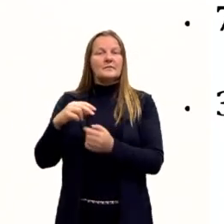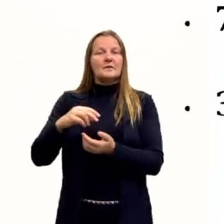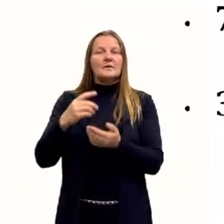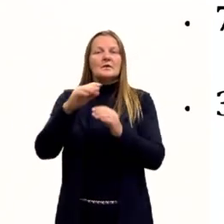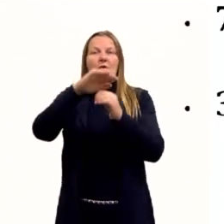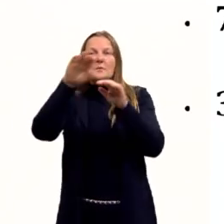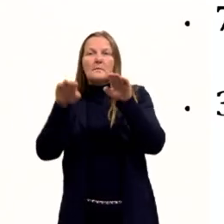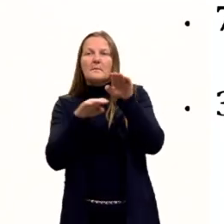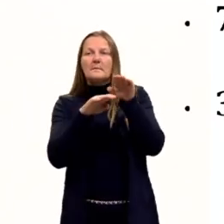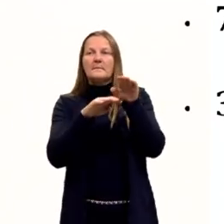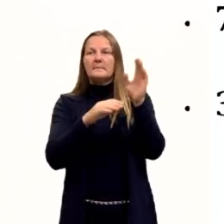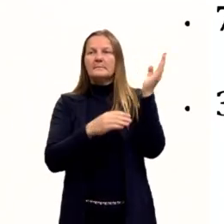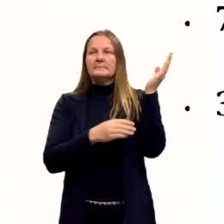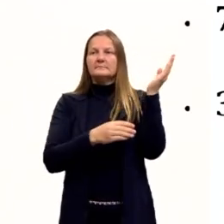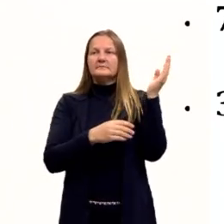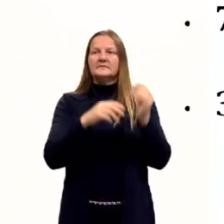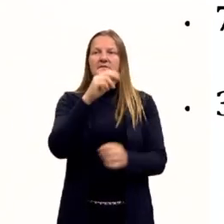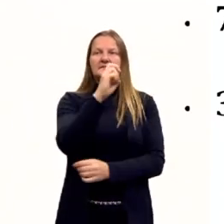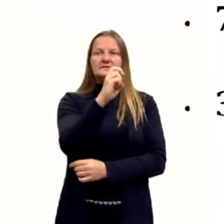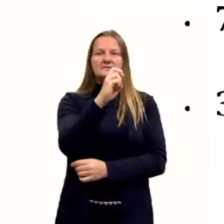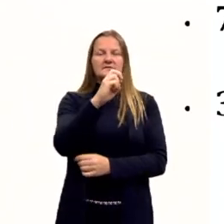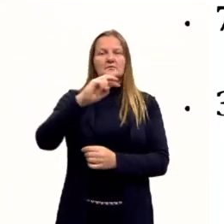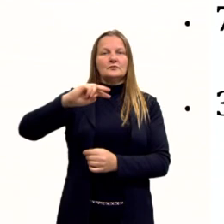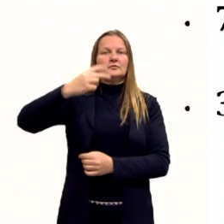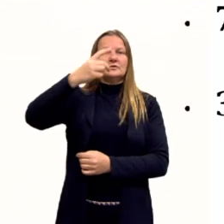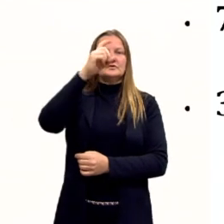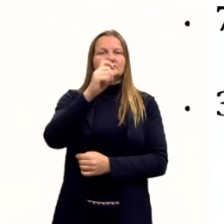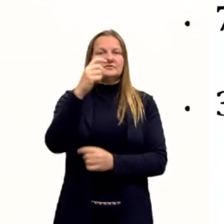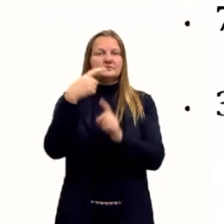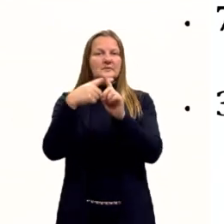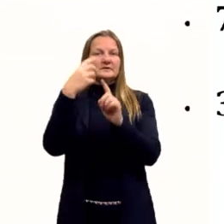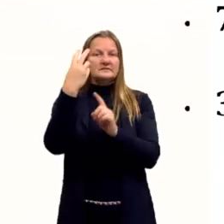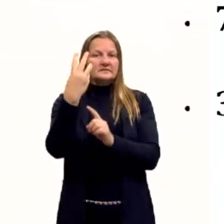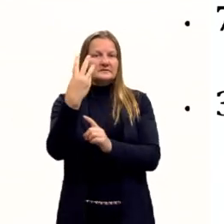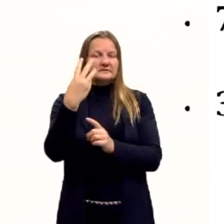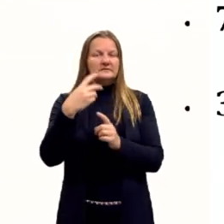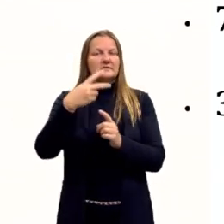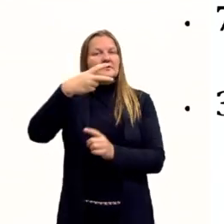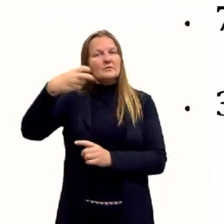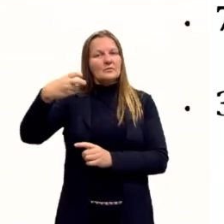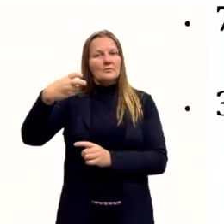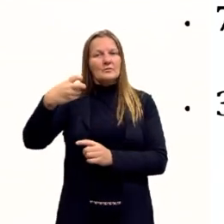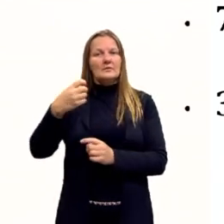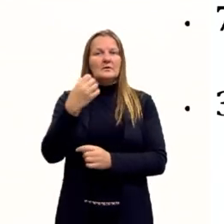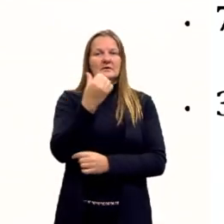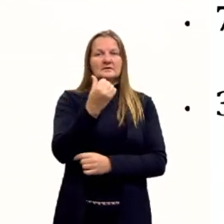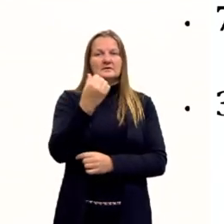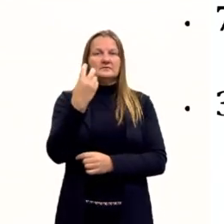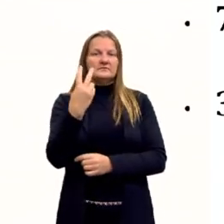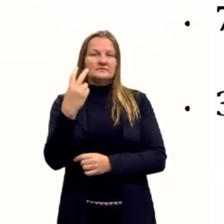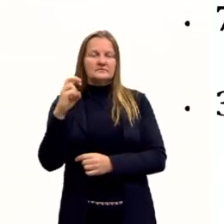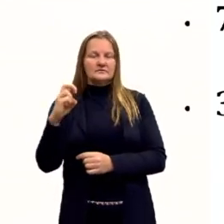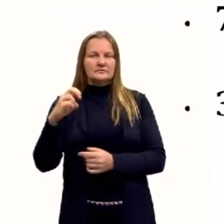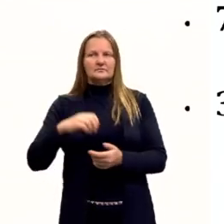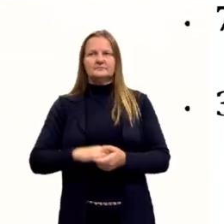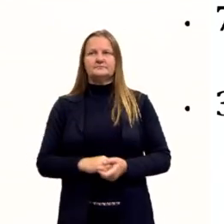embaixo nós temos cinco elevado a x + 3 = 625